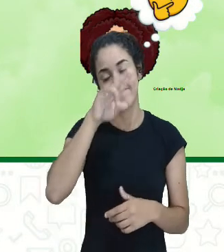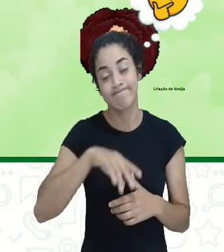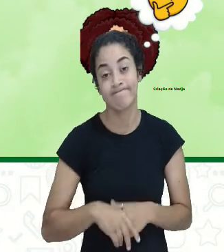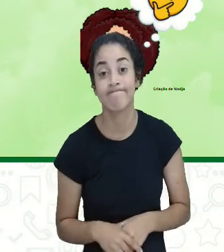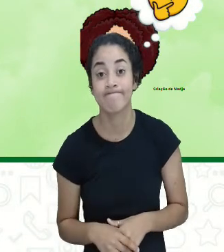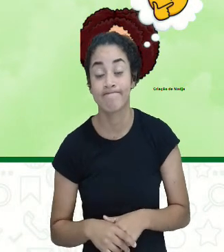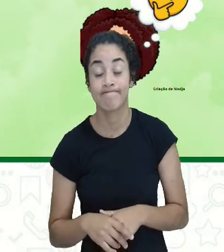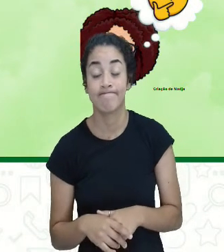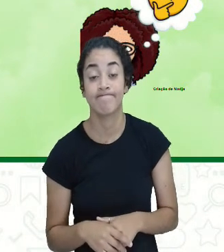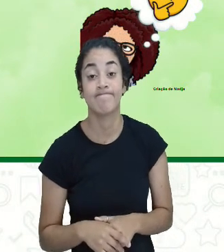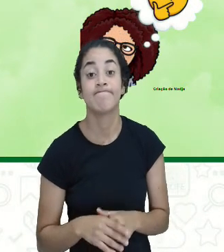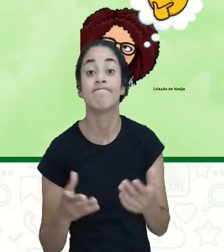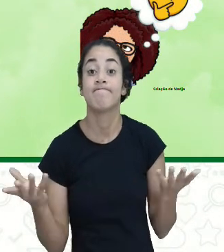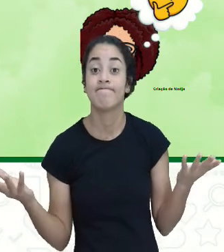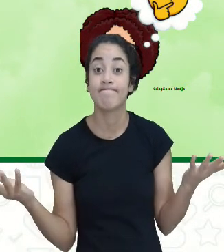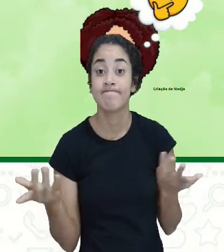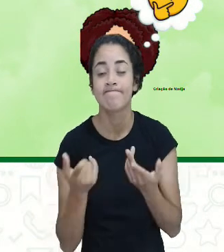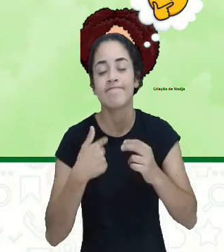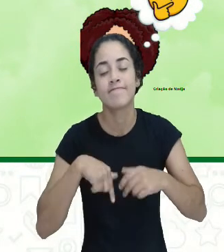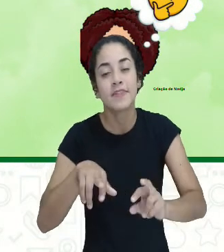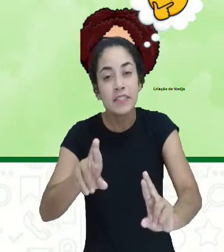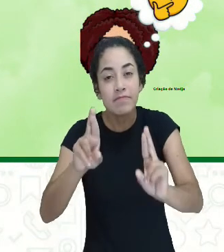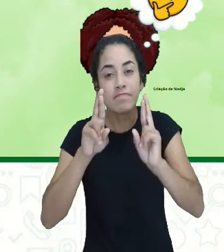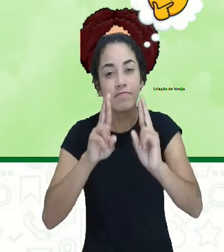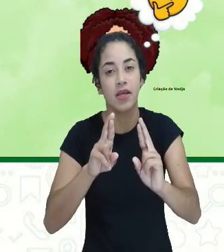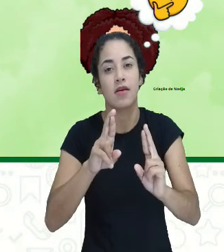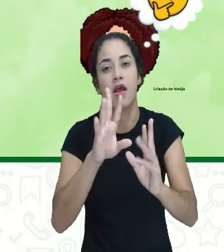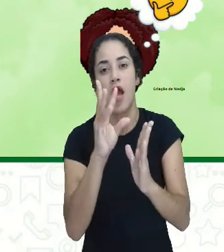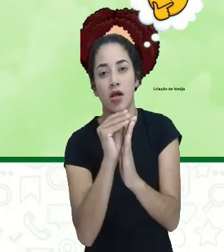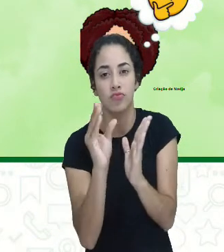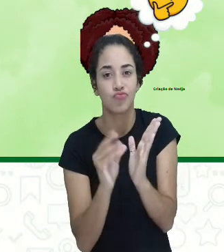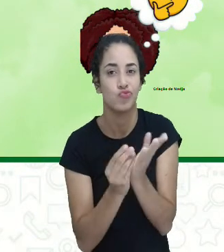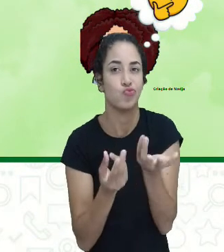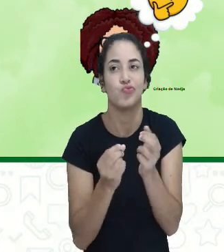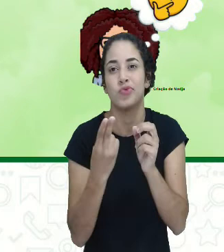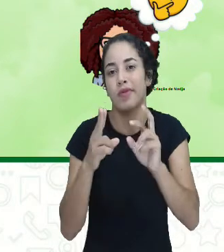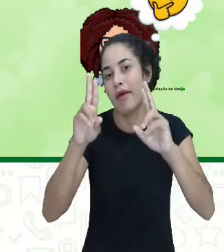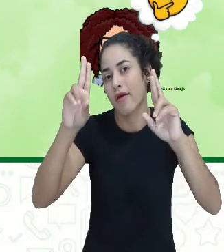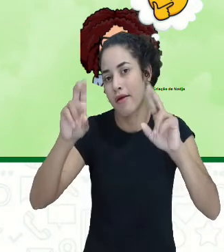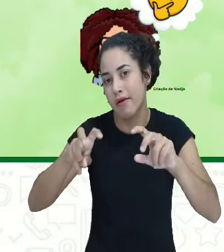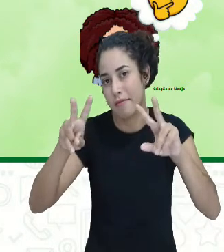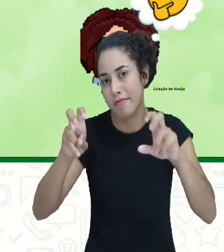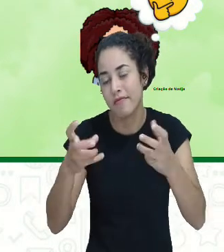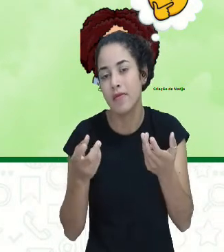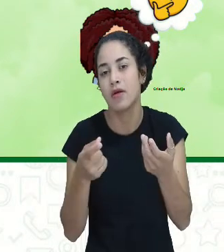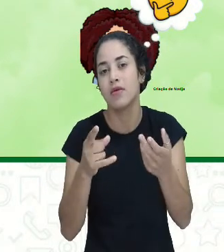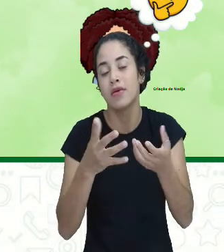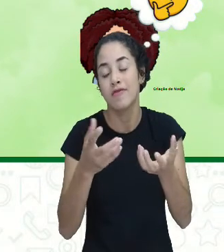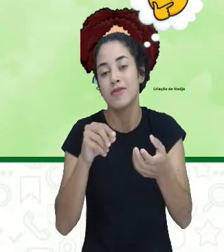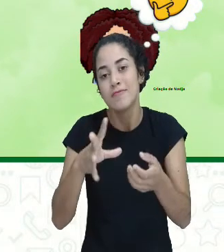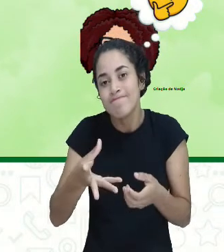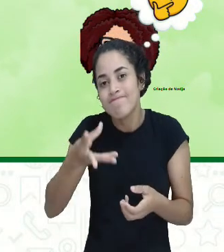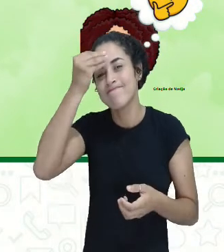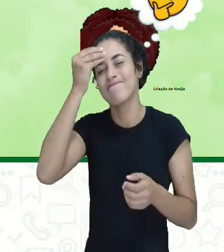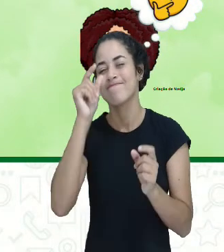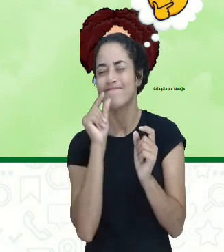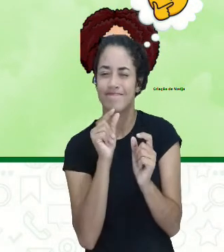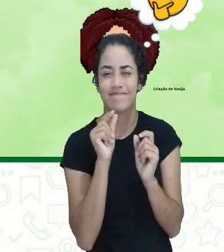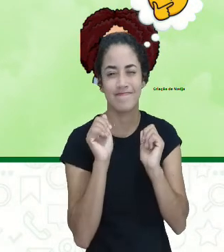E aí, espero que esse assunto realmente tenha ficado um pouco para vocês, tá